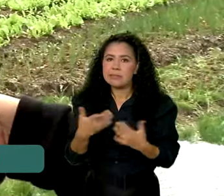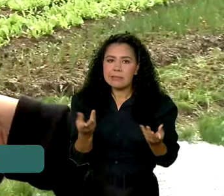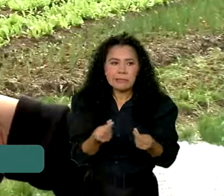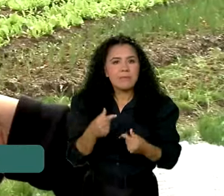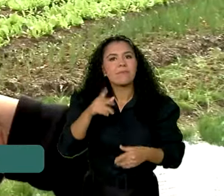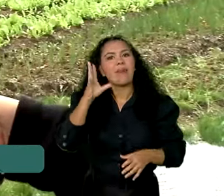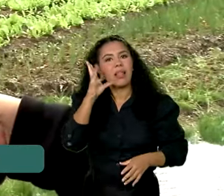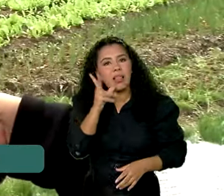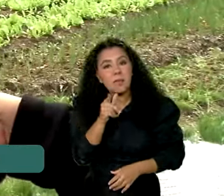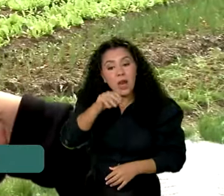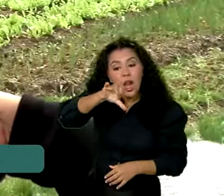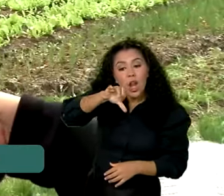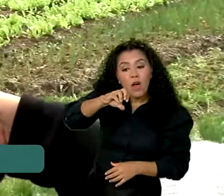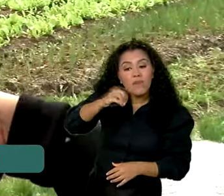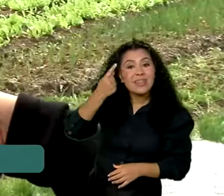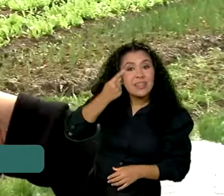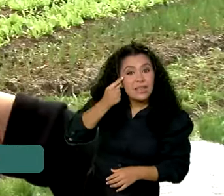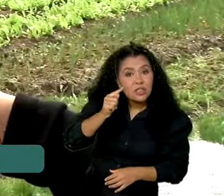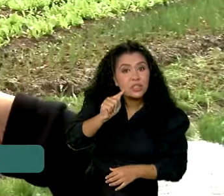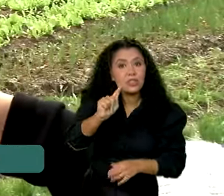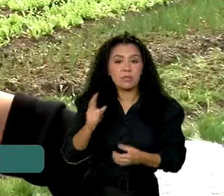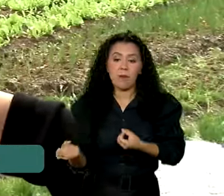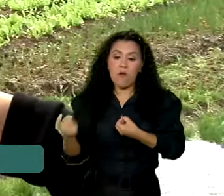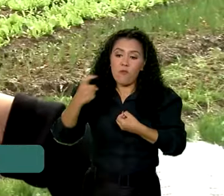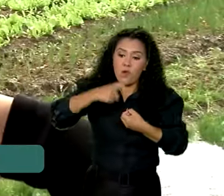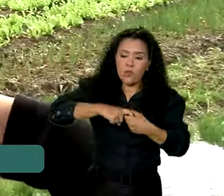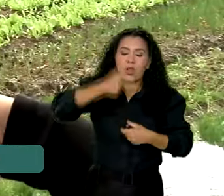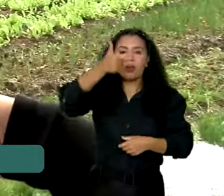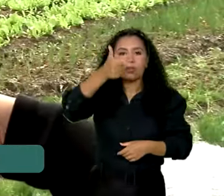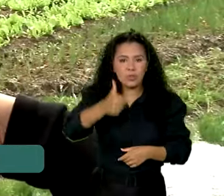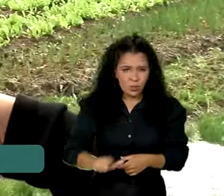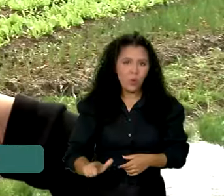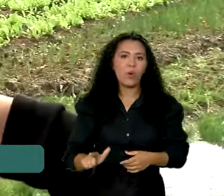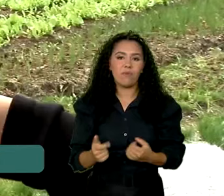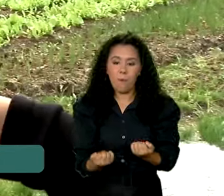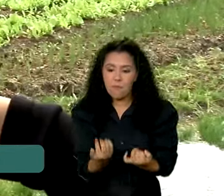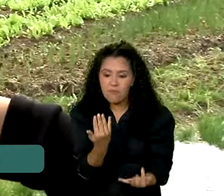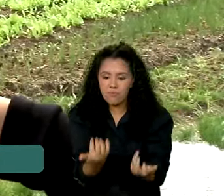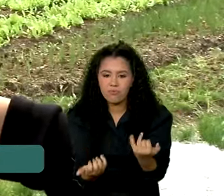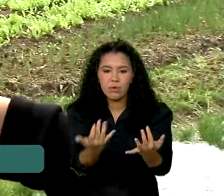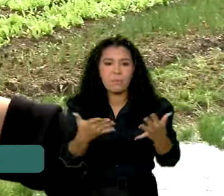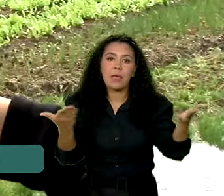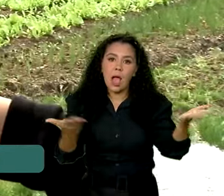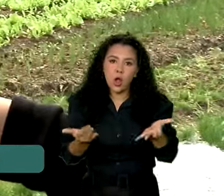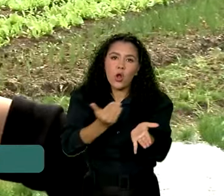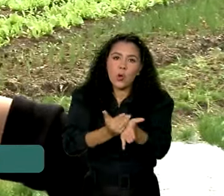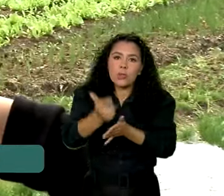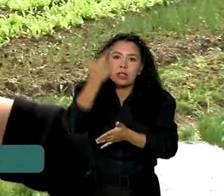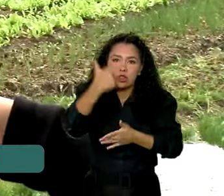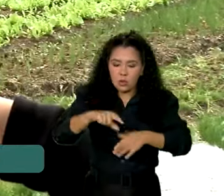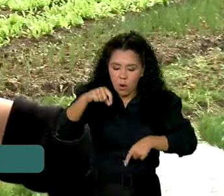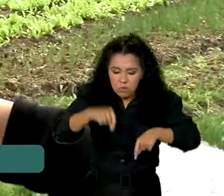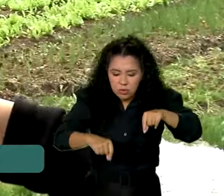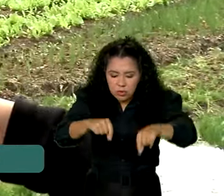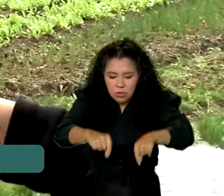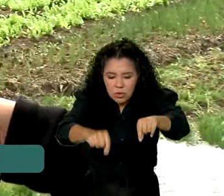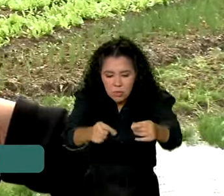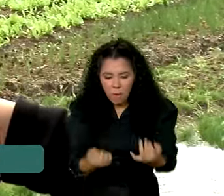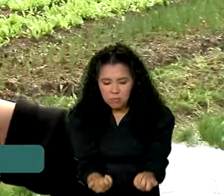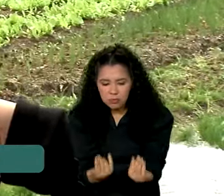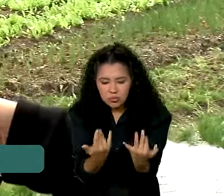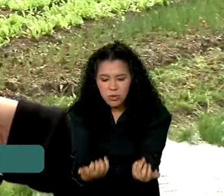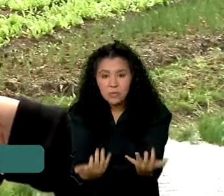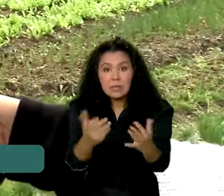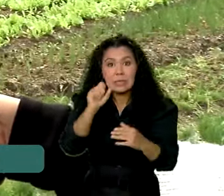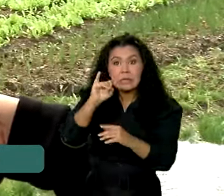para a gente poder se reestabelecer novamente, né? O negócio agora é começar a plantar de novo e se o clima ajudar, eu acredito